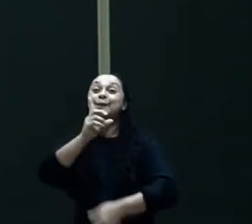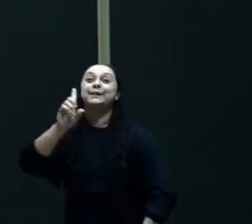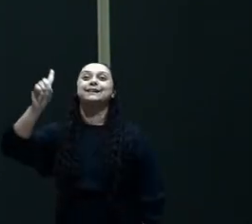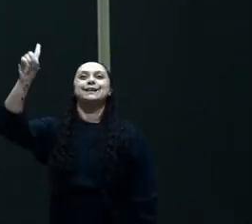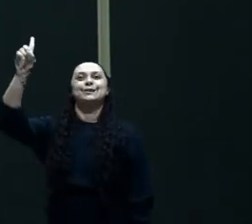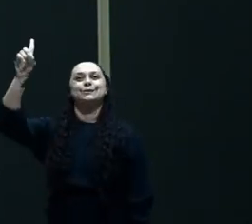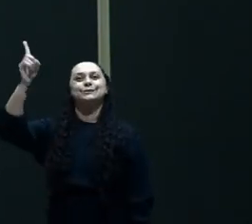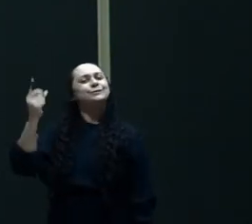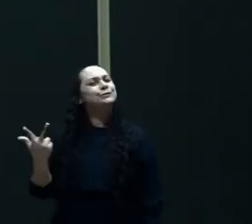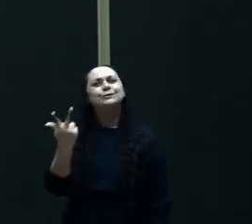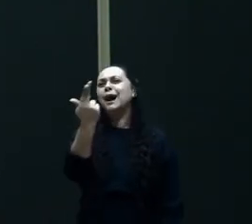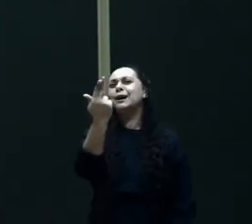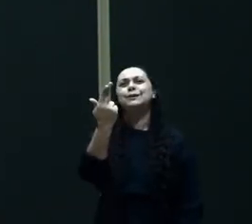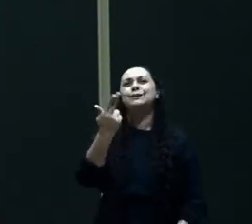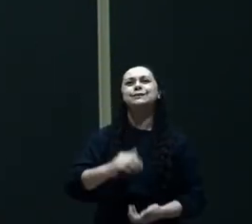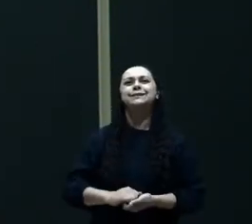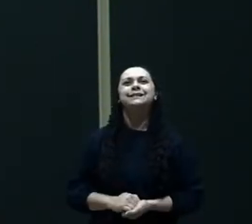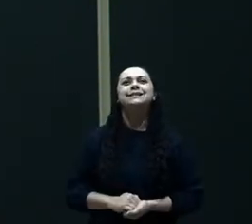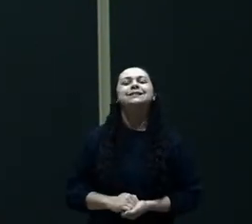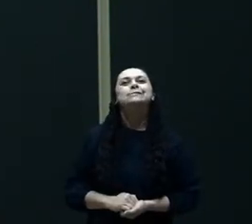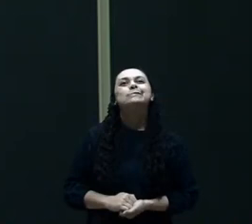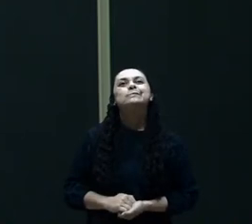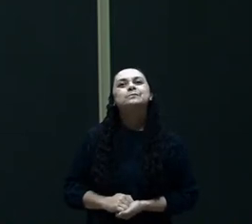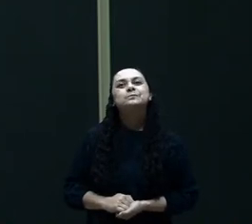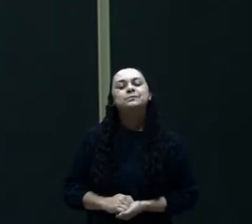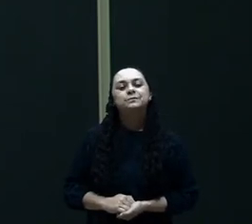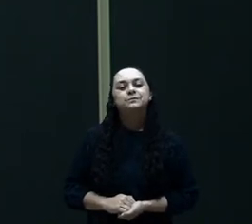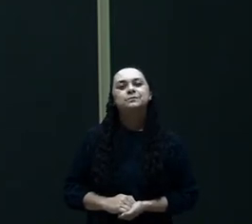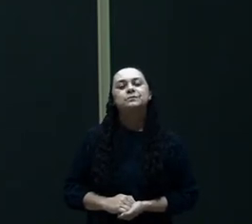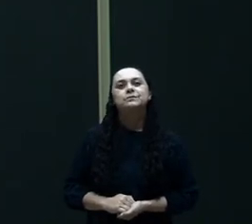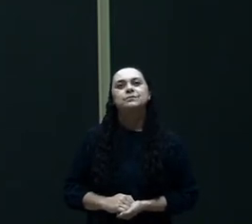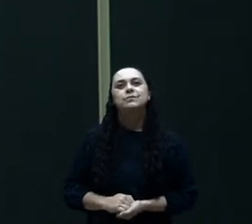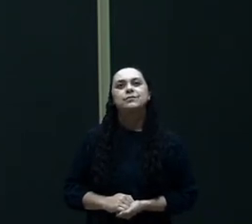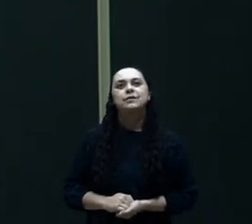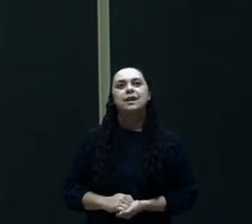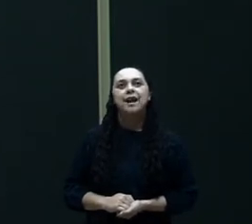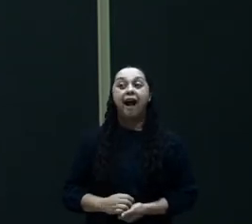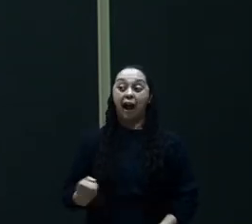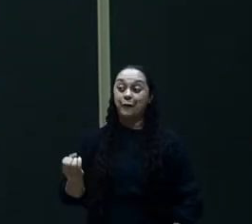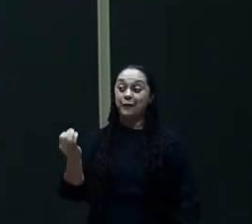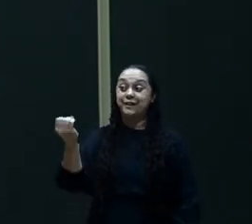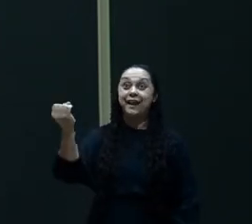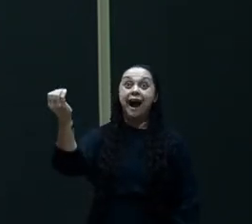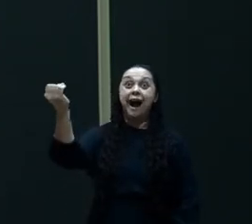confiamos Só que essa viagem durou se